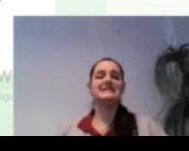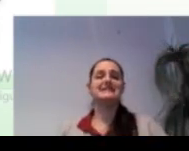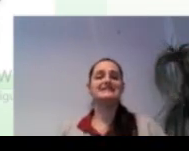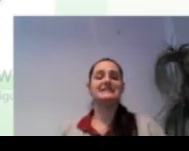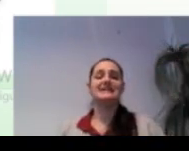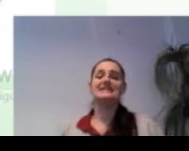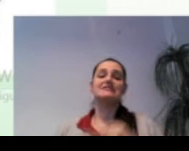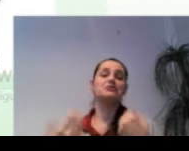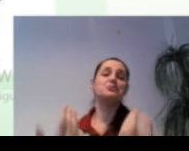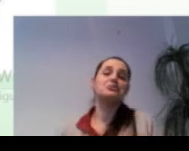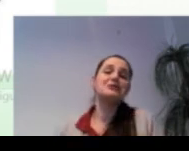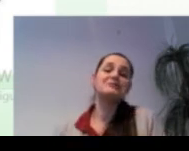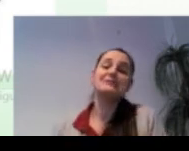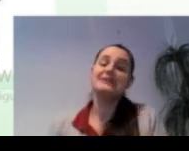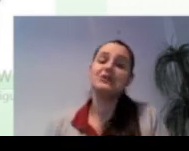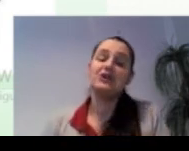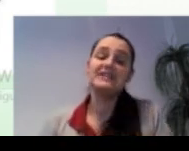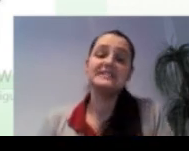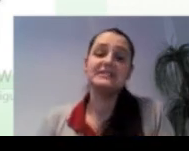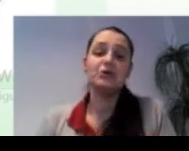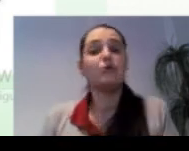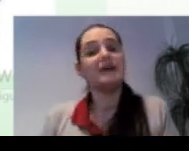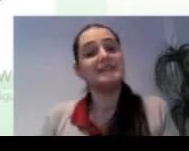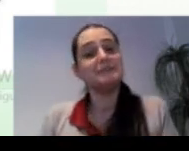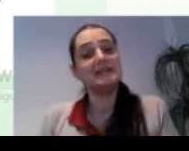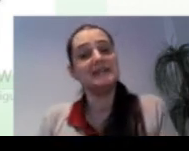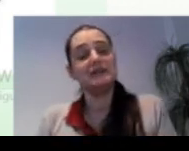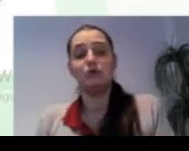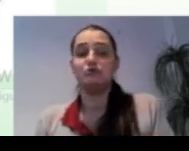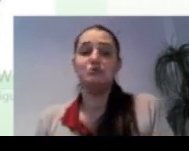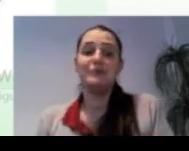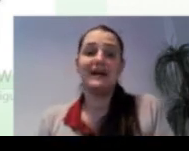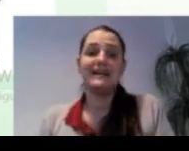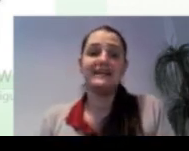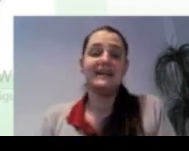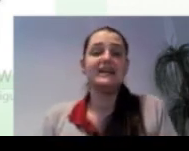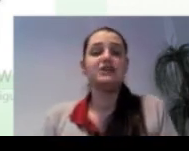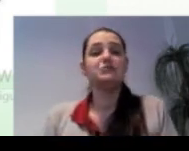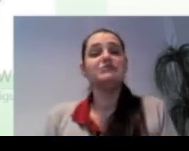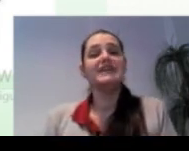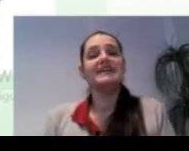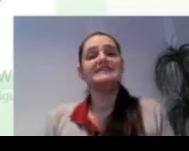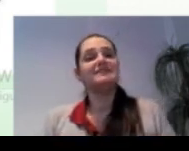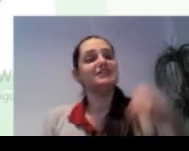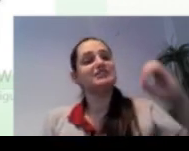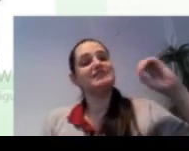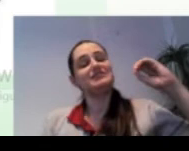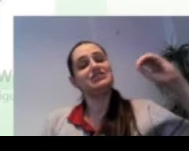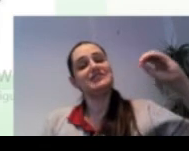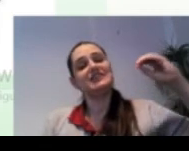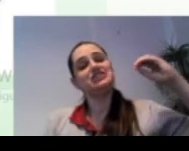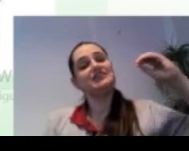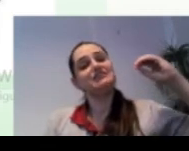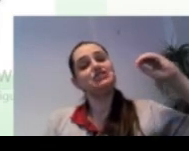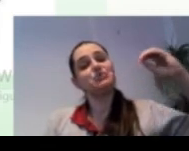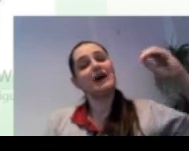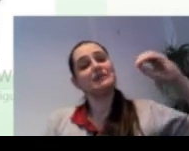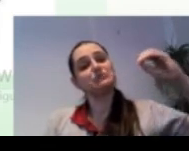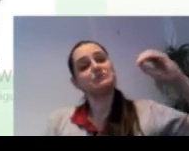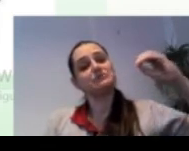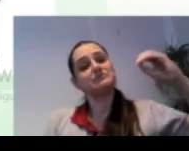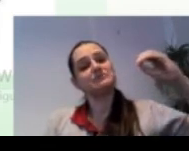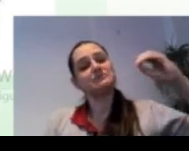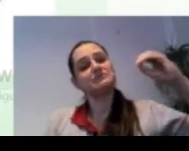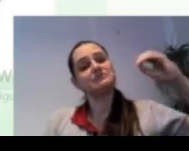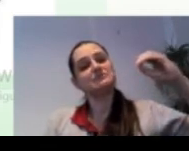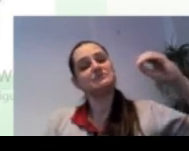dar 46. Teve algum problema na meiose, ou a da mãe ou do pai, que um deles, em vez de ter 23, tinha